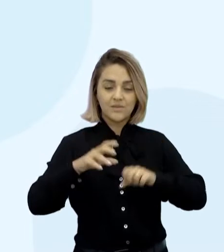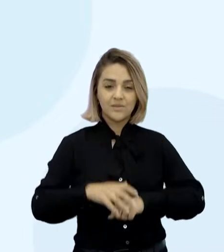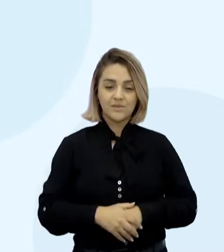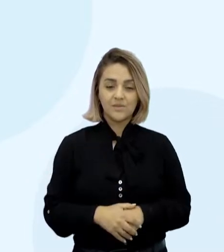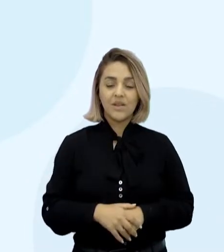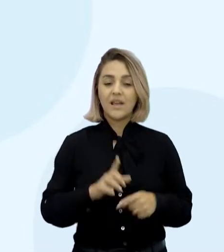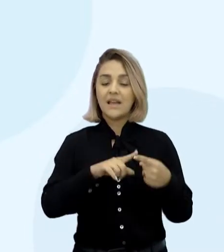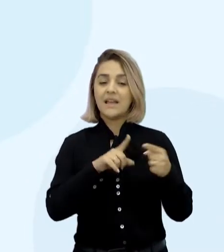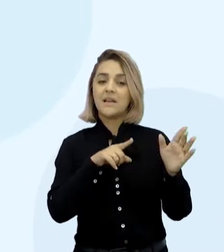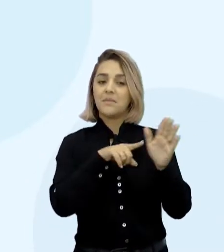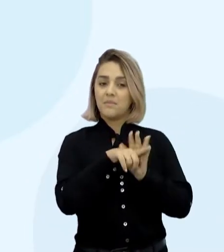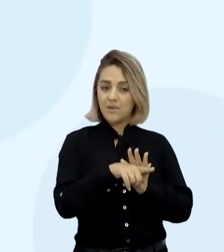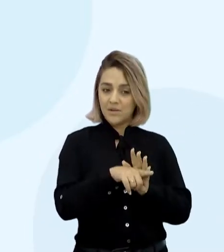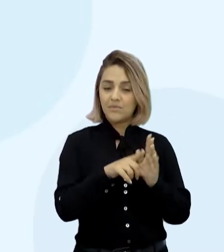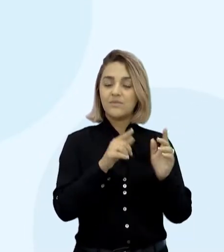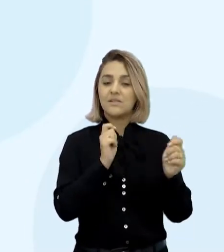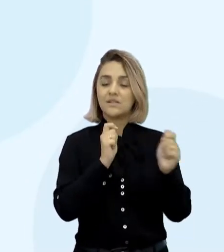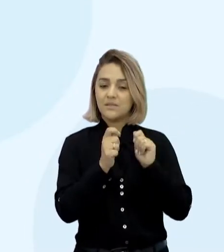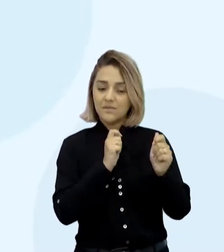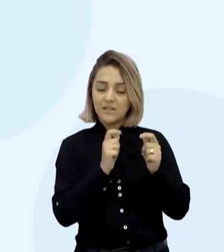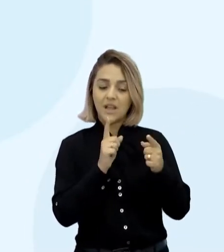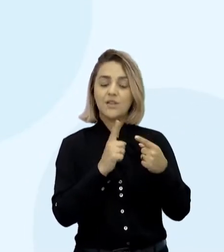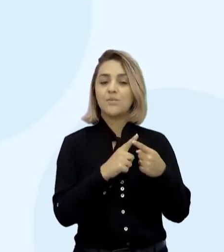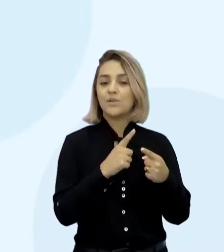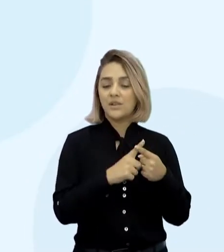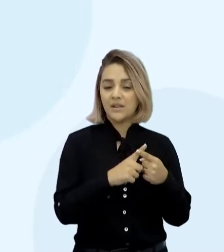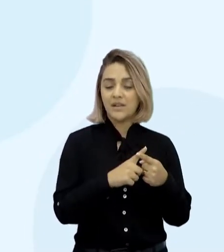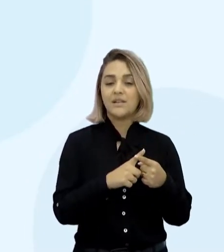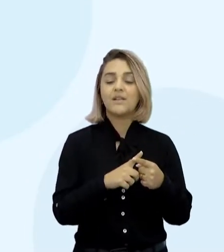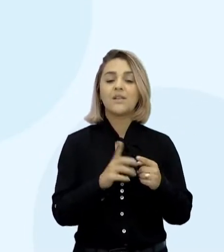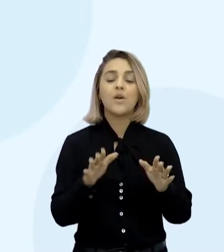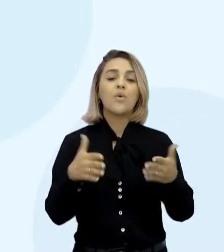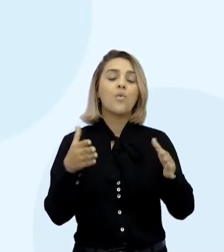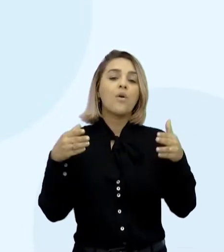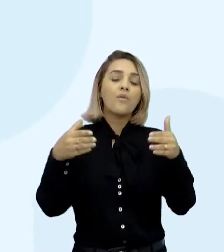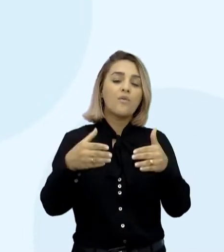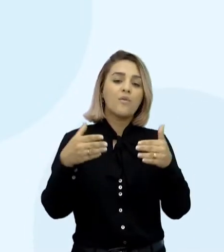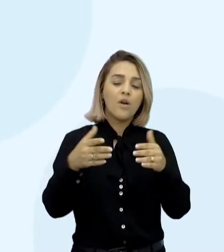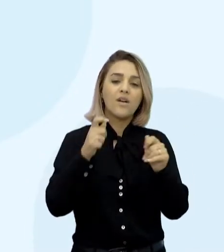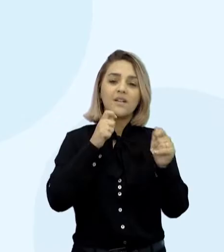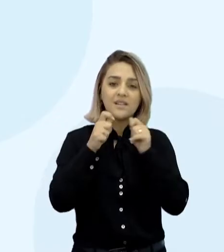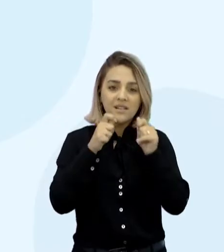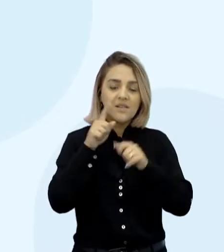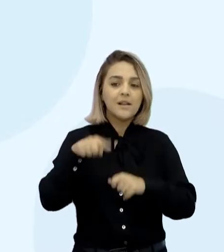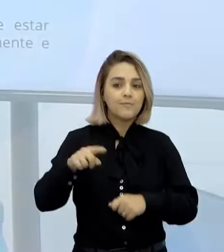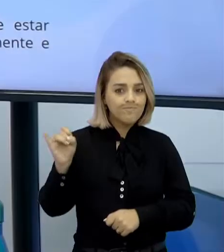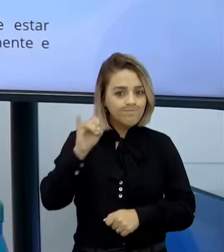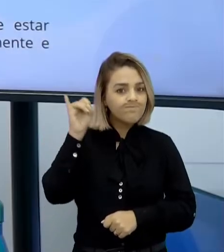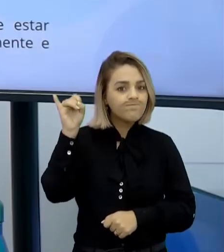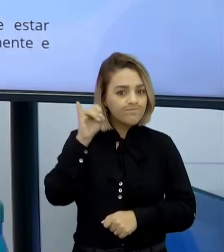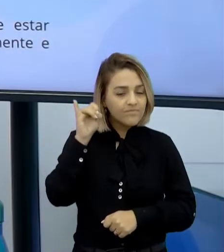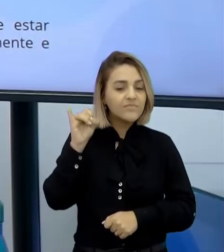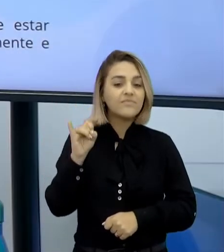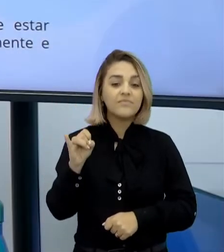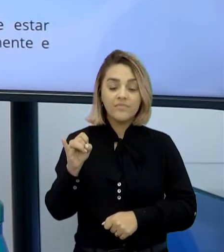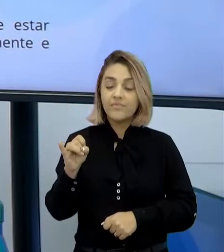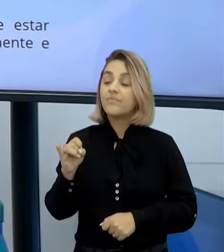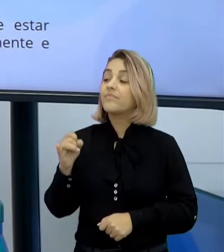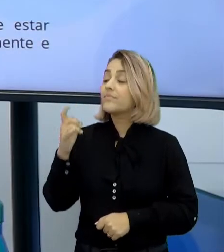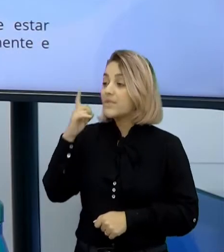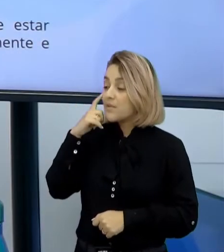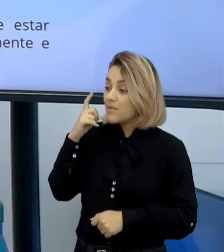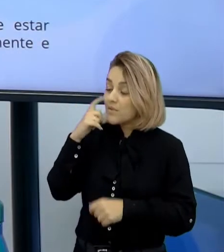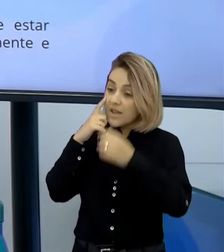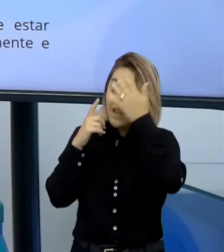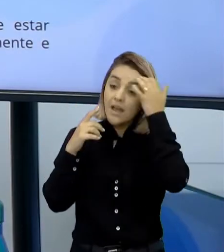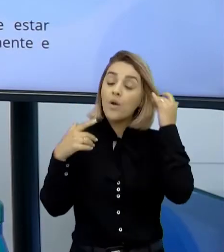será o entrevistado e por quê. Qual é o enfoque da entrevista? Isso aqui é importante também, tá? A gente ter aí